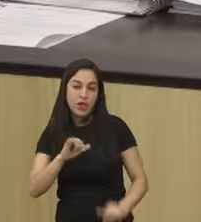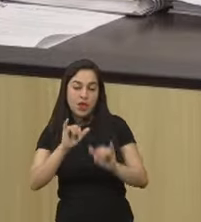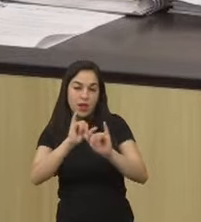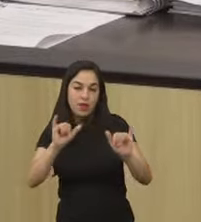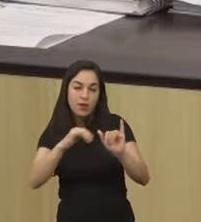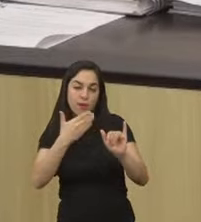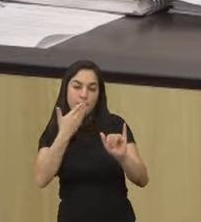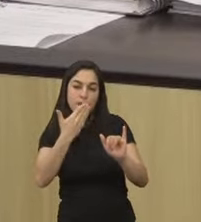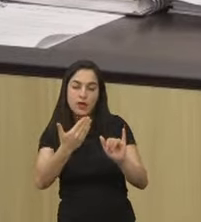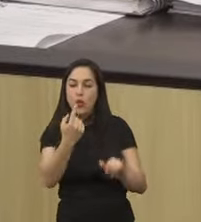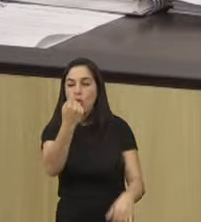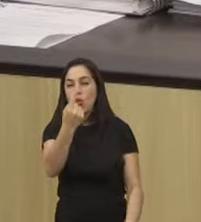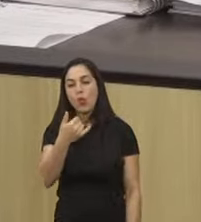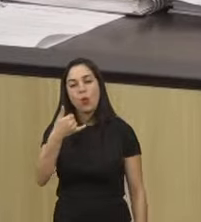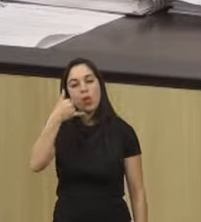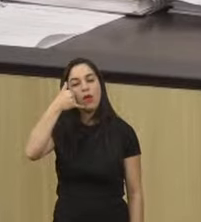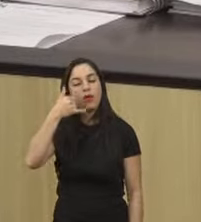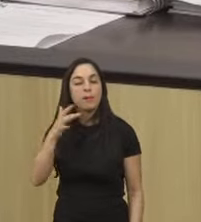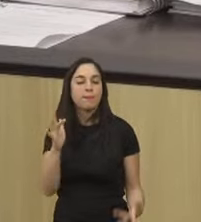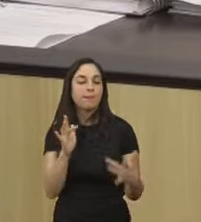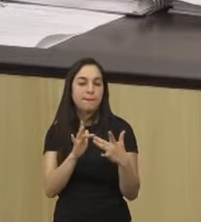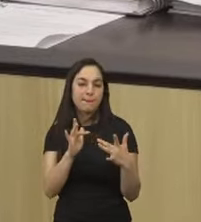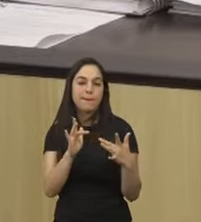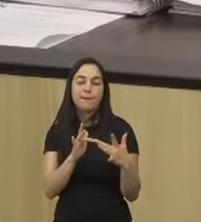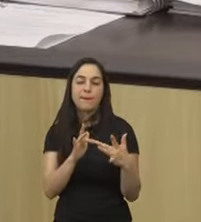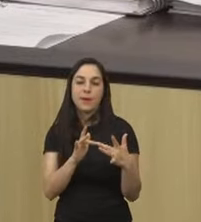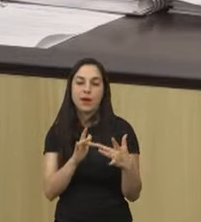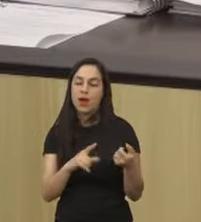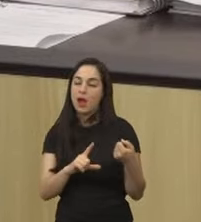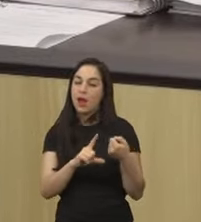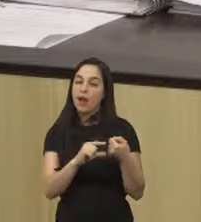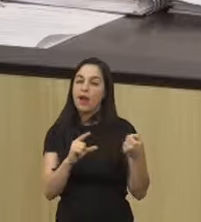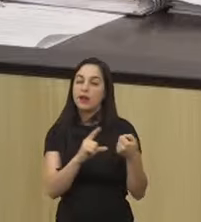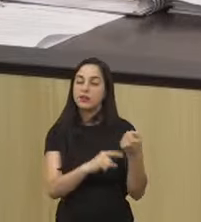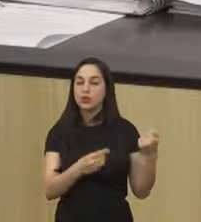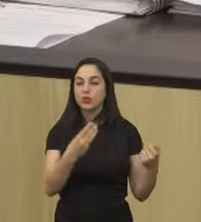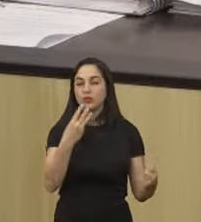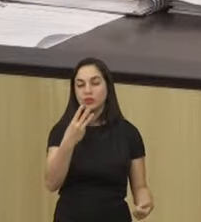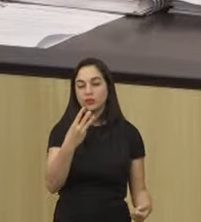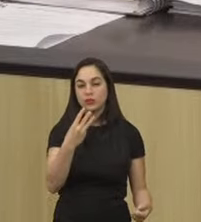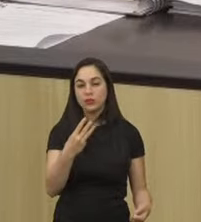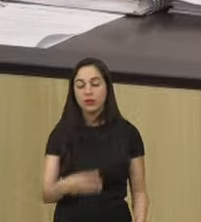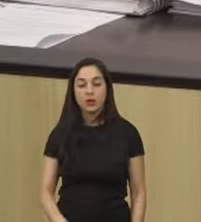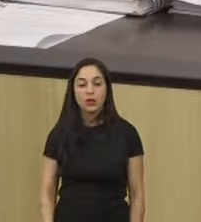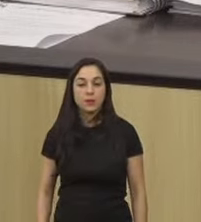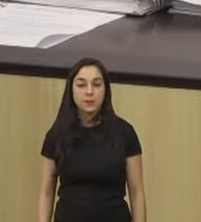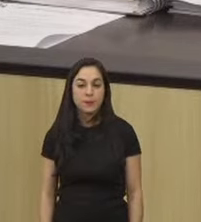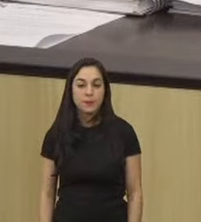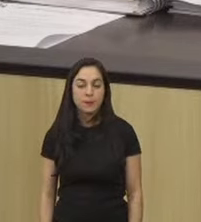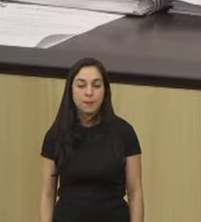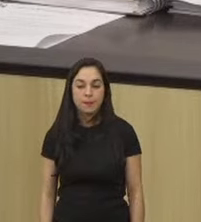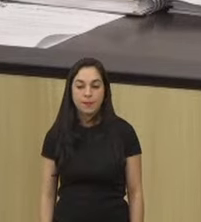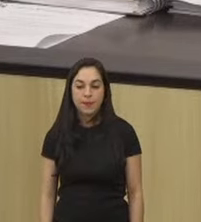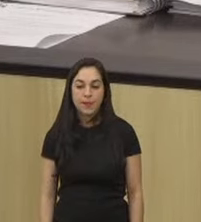ao menos um telefone para contato. Artigo 3º, não se aplica ao